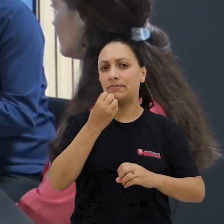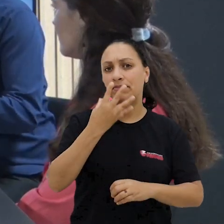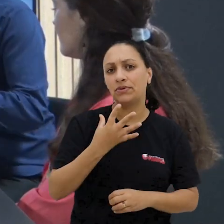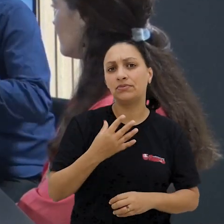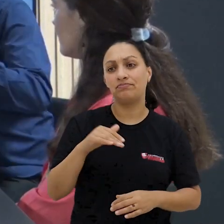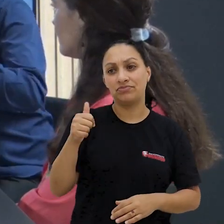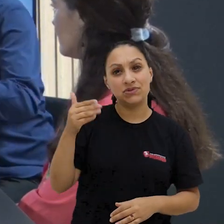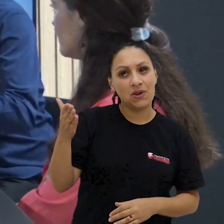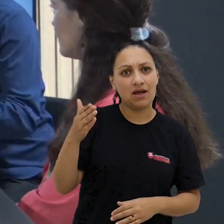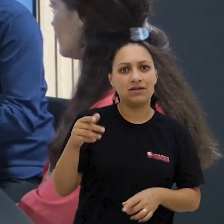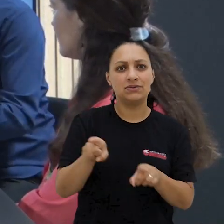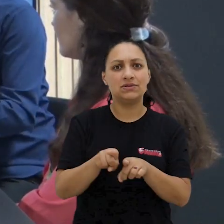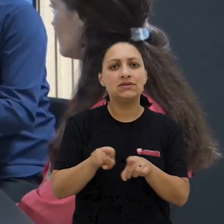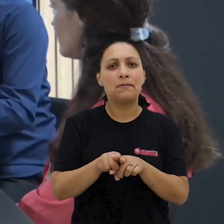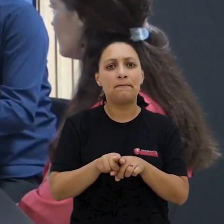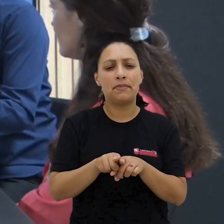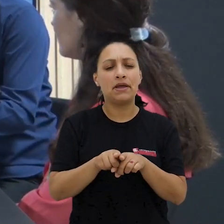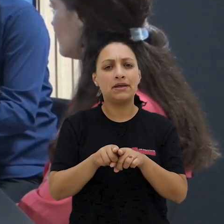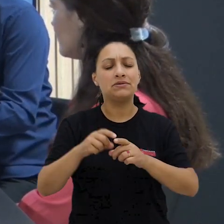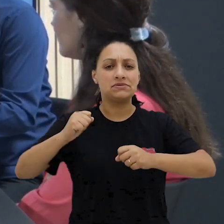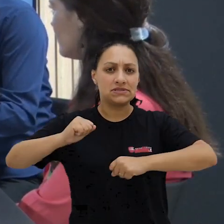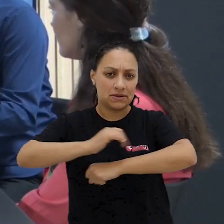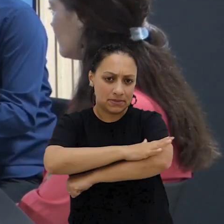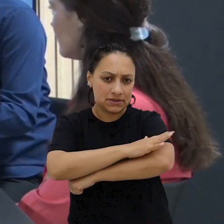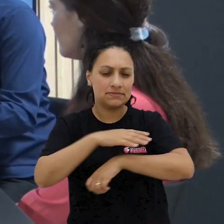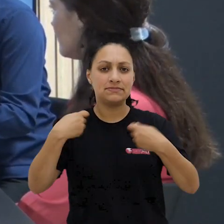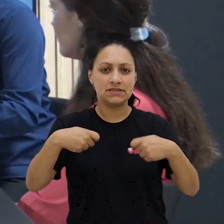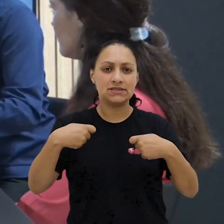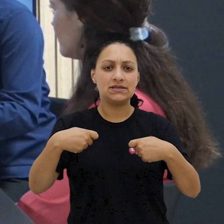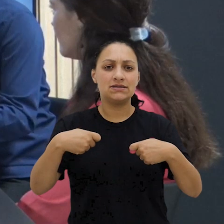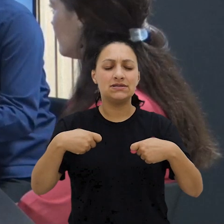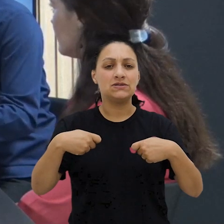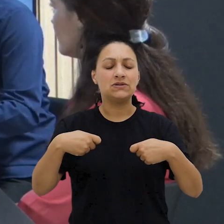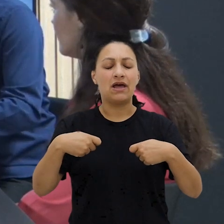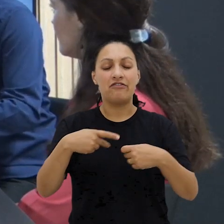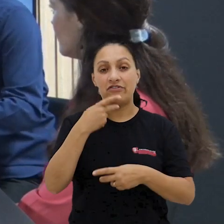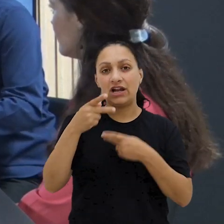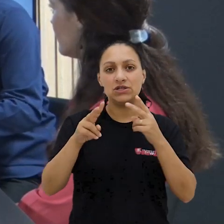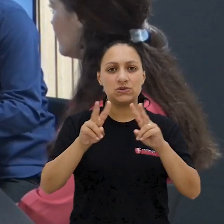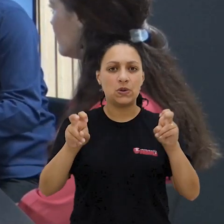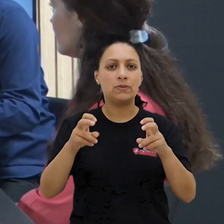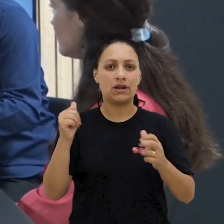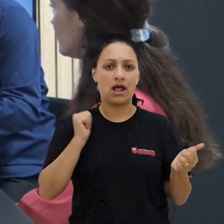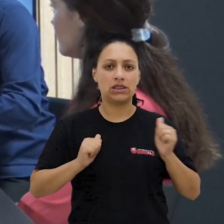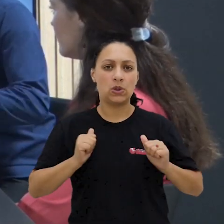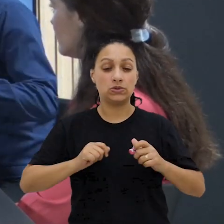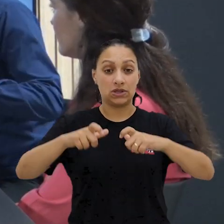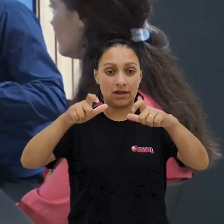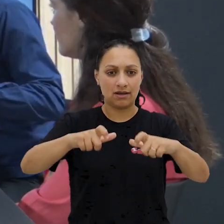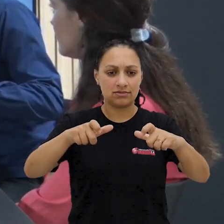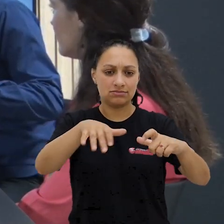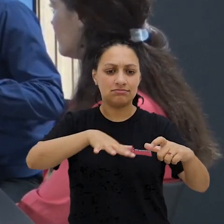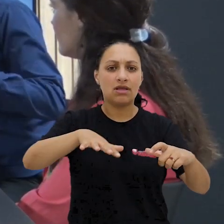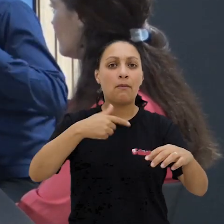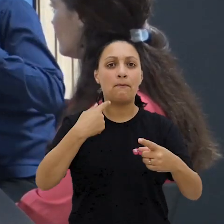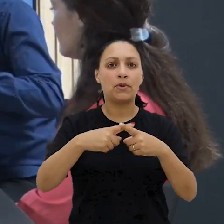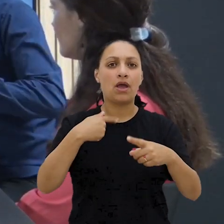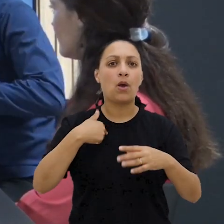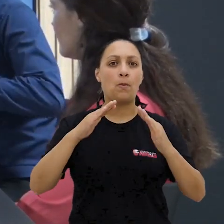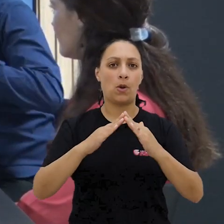do lado, e a unidade de Sapiranga. Então, o quanto a gente fala dos atores locais e as bolhas, que eu moro